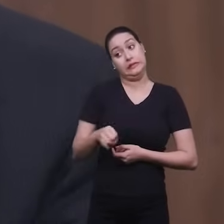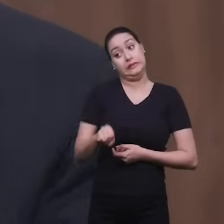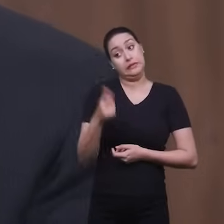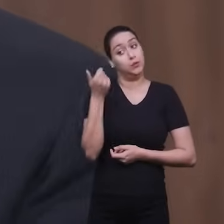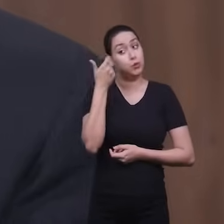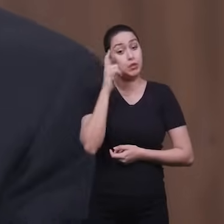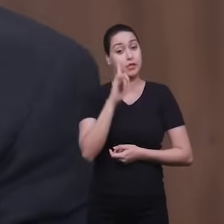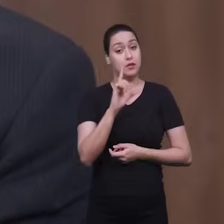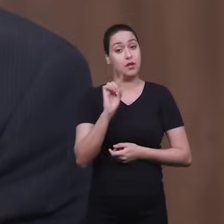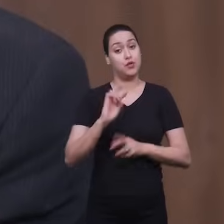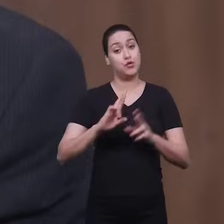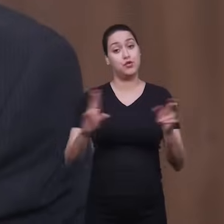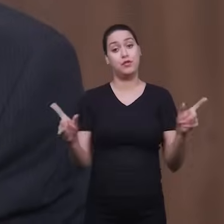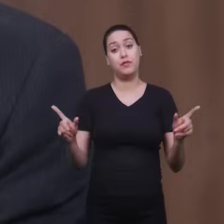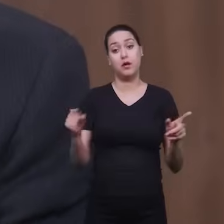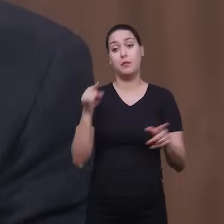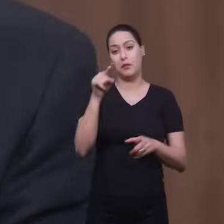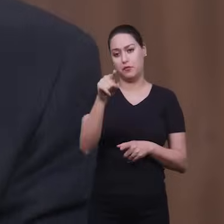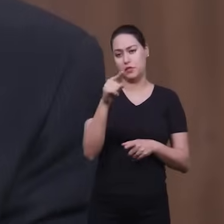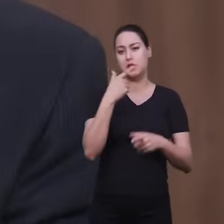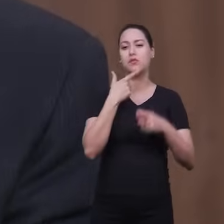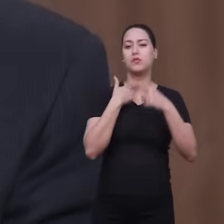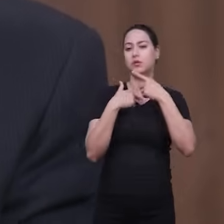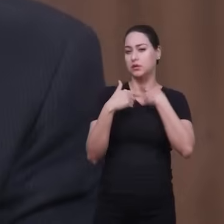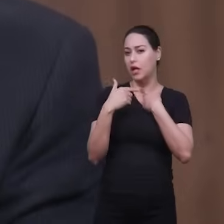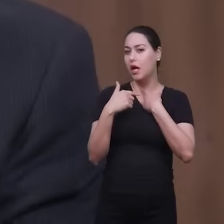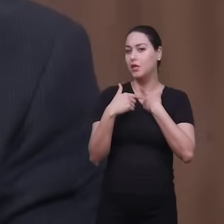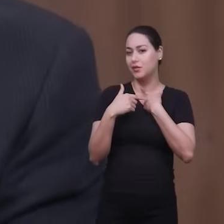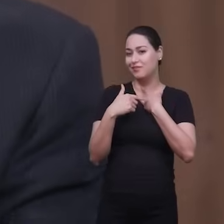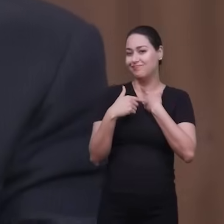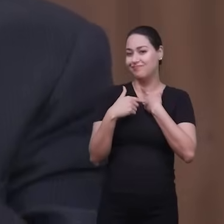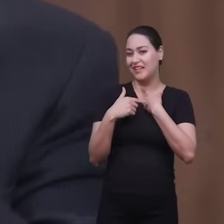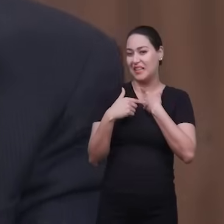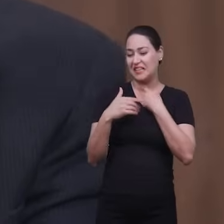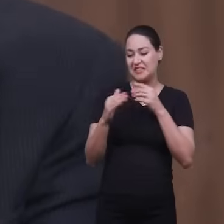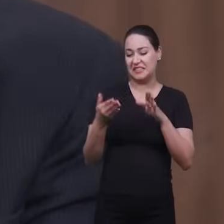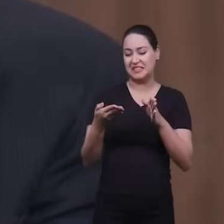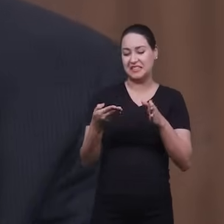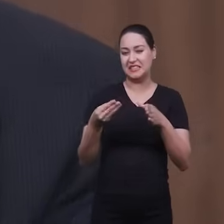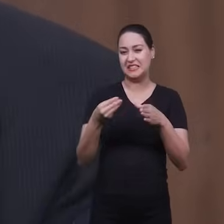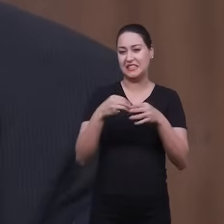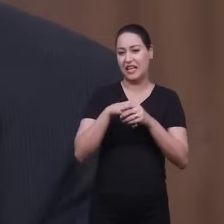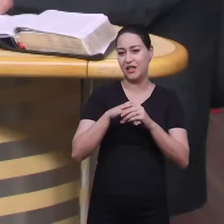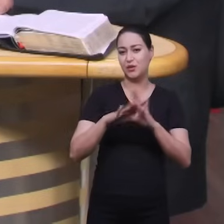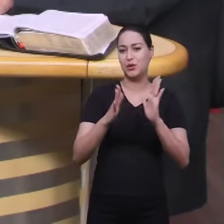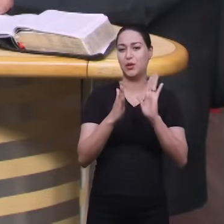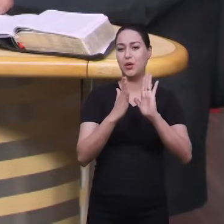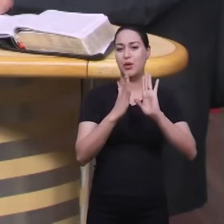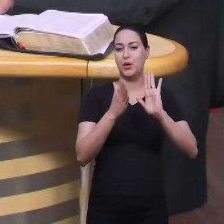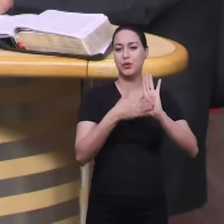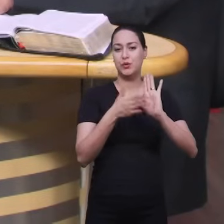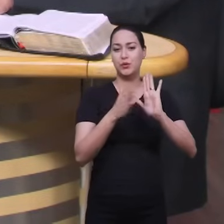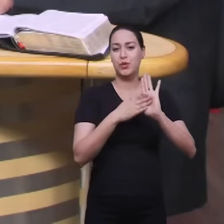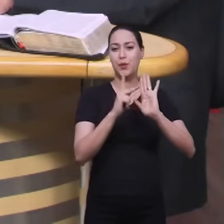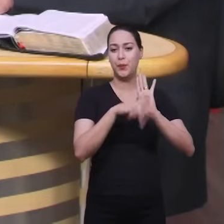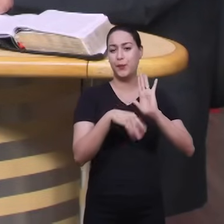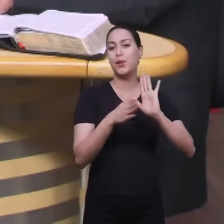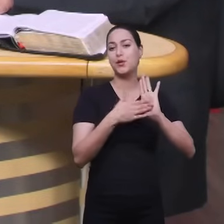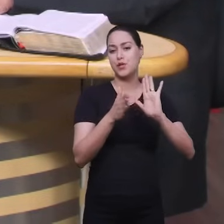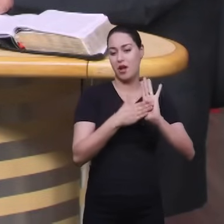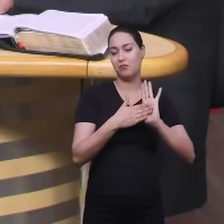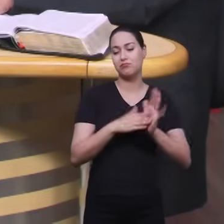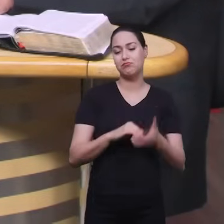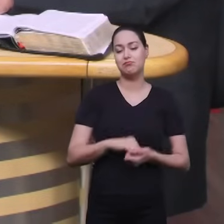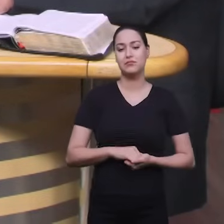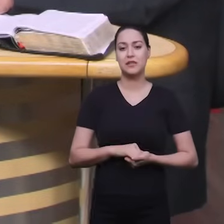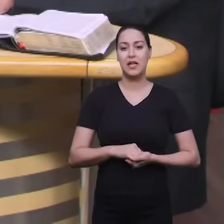isso é outra situação mas você almejou a almejei Então você tá dentro do projeto e outra coisa o fato